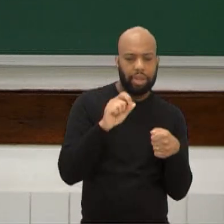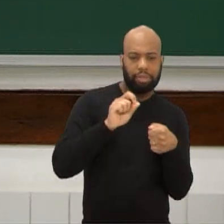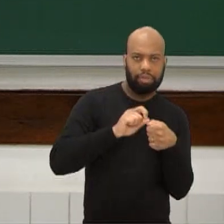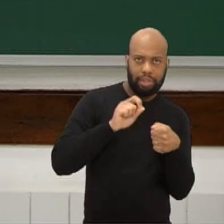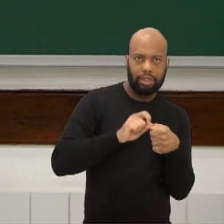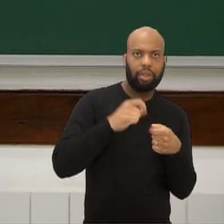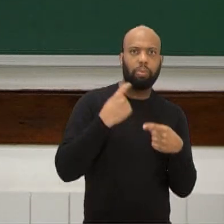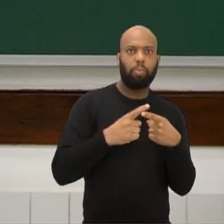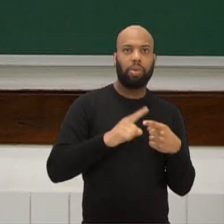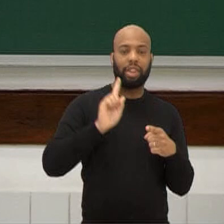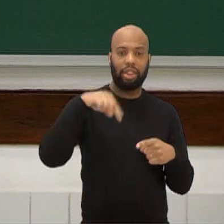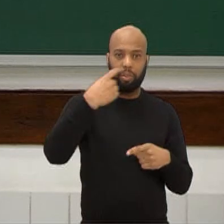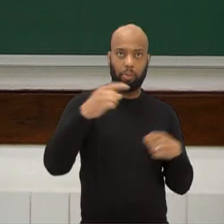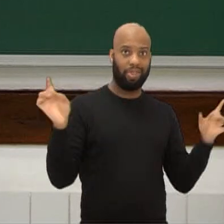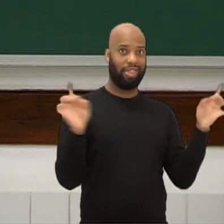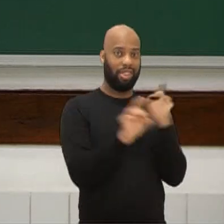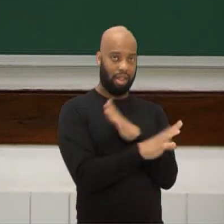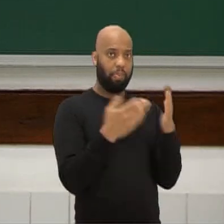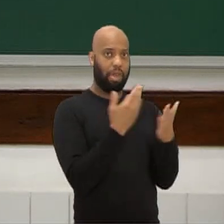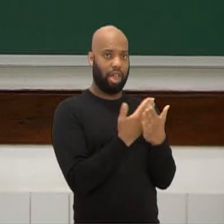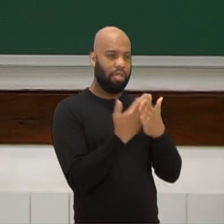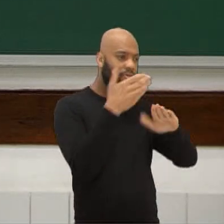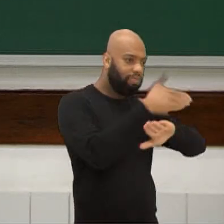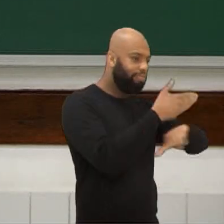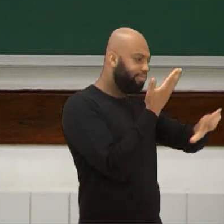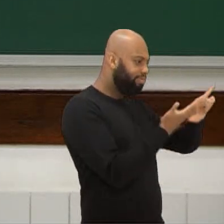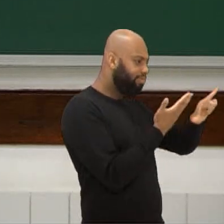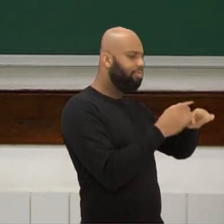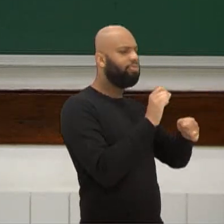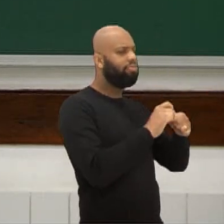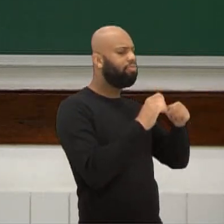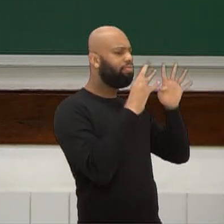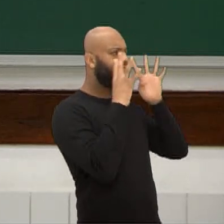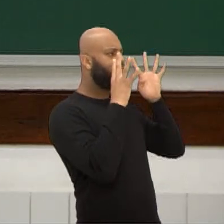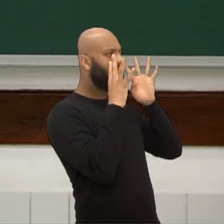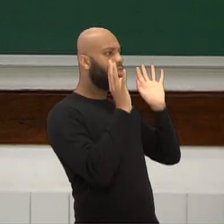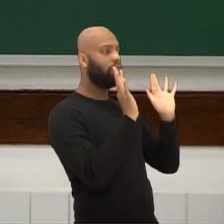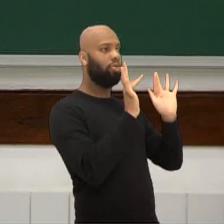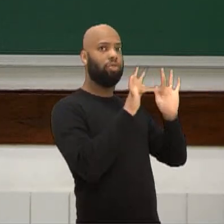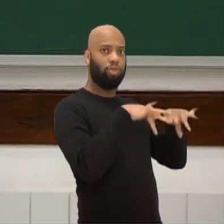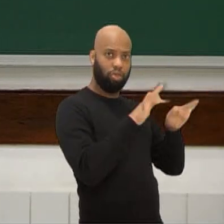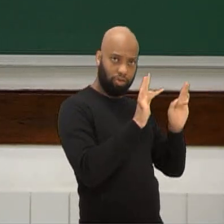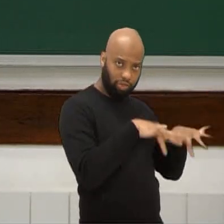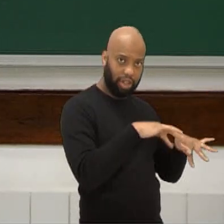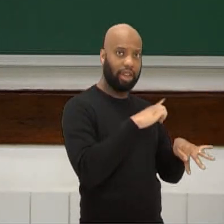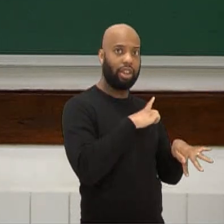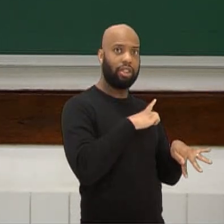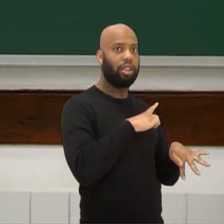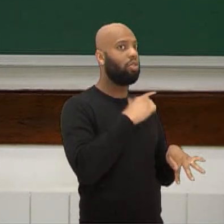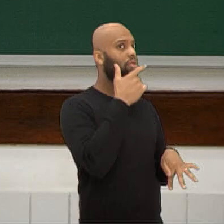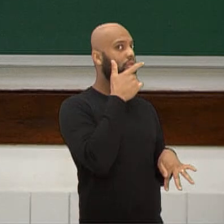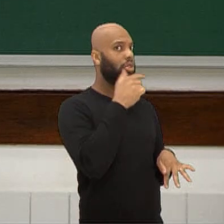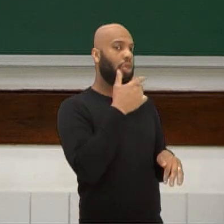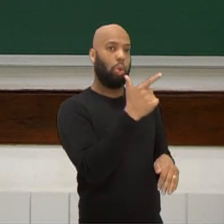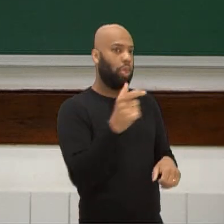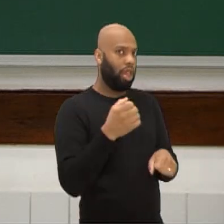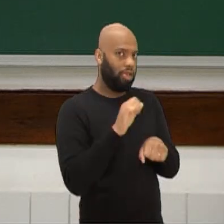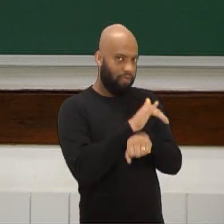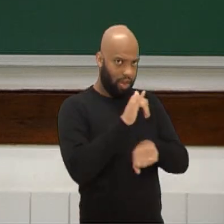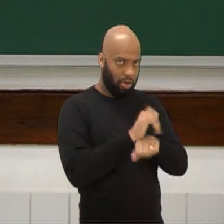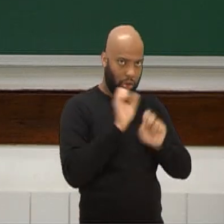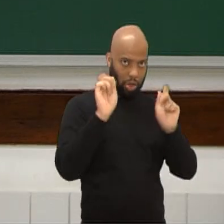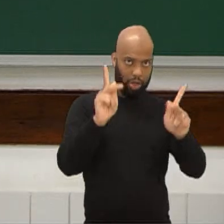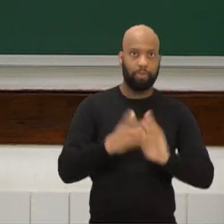né? Logo depois da aula, entra lá, faça com atenção, faça com carinho, para que no final do trimestre você não tenha surpresa com faltas lá. Ok,